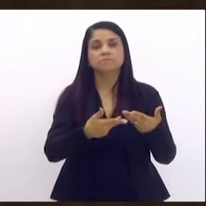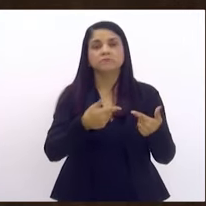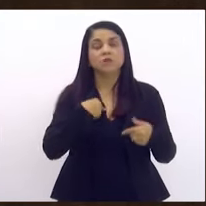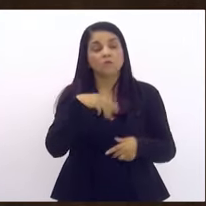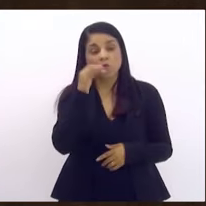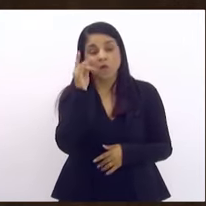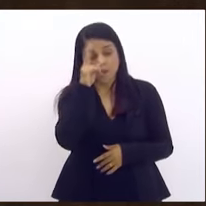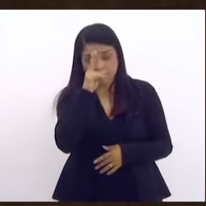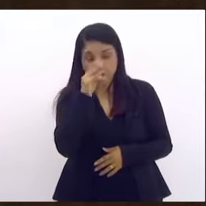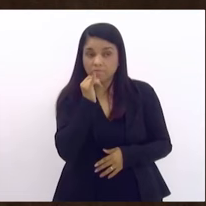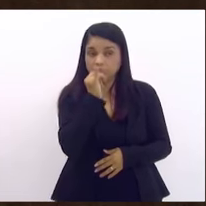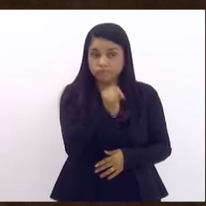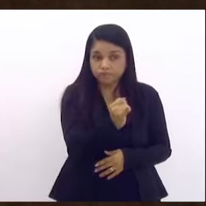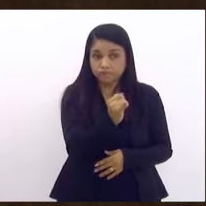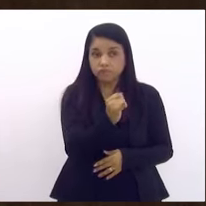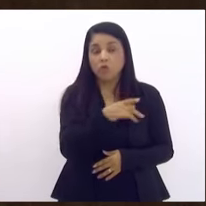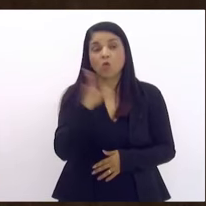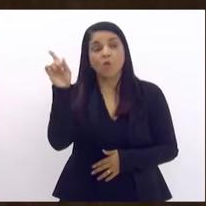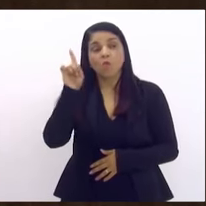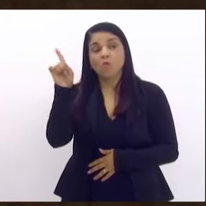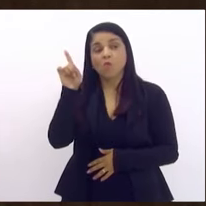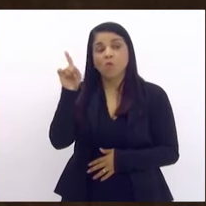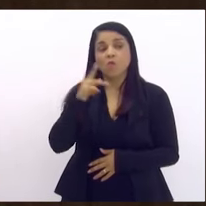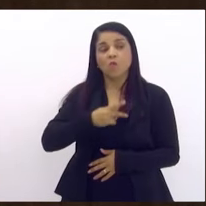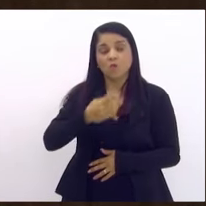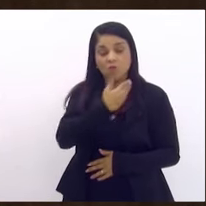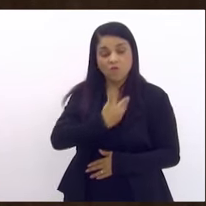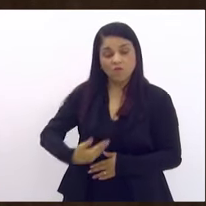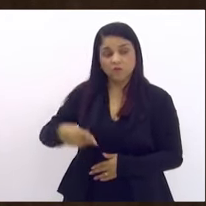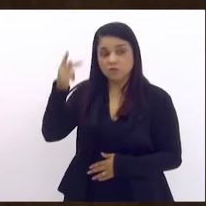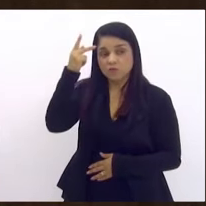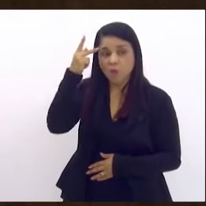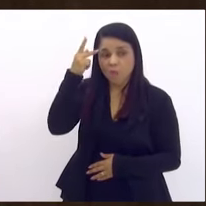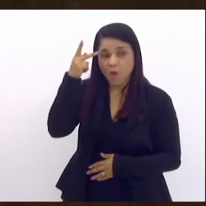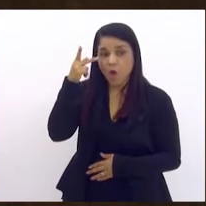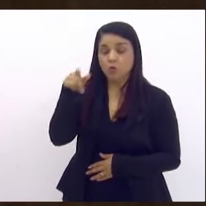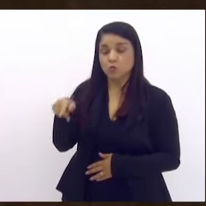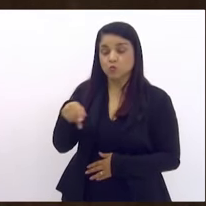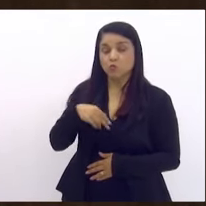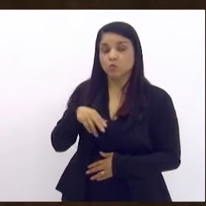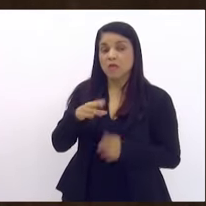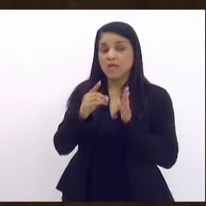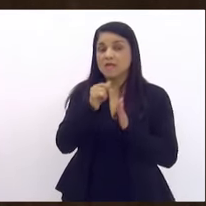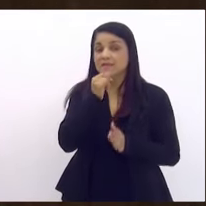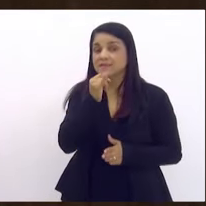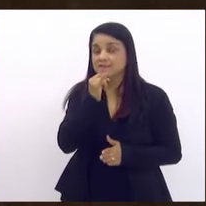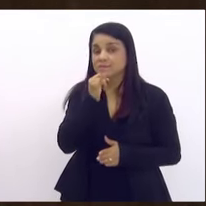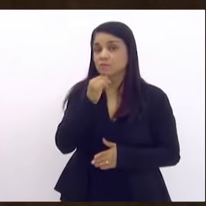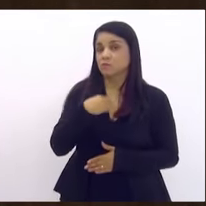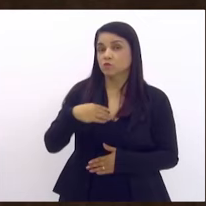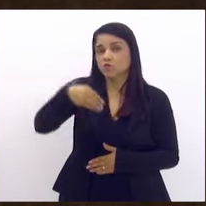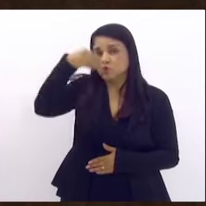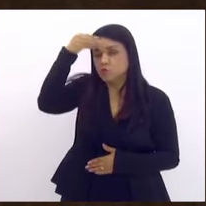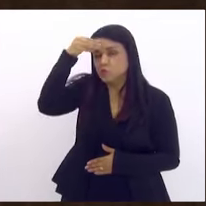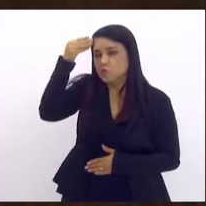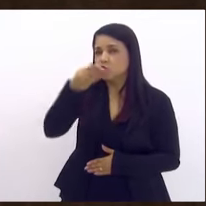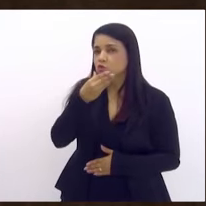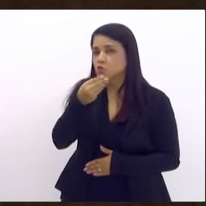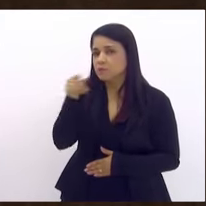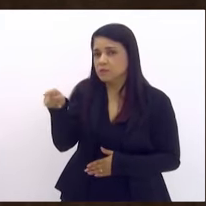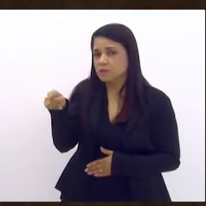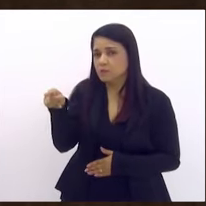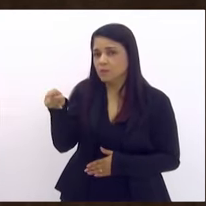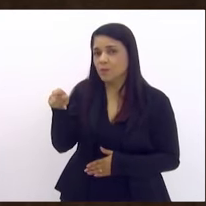lembrar para ele a fala do governador de São Paulo que usou o sobrinho para sancionar a lei então